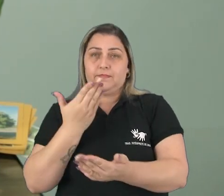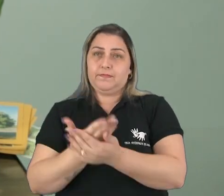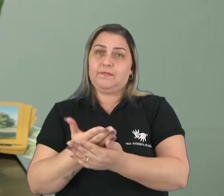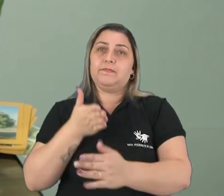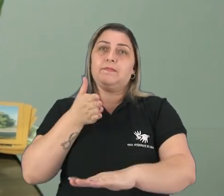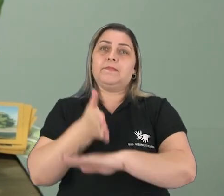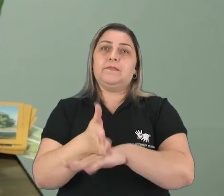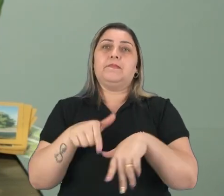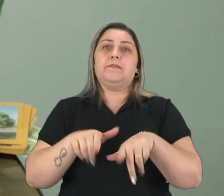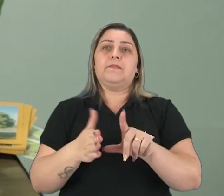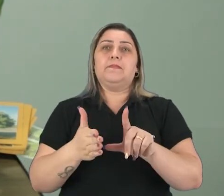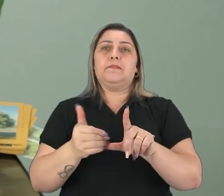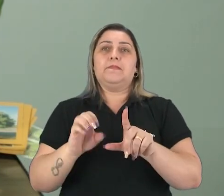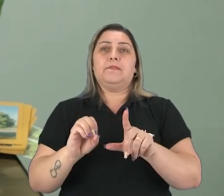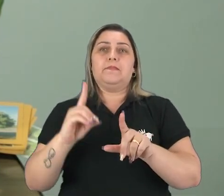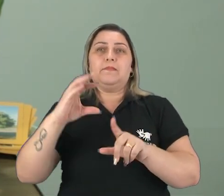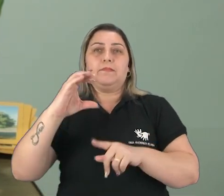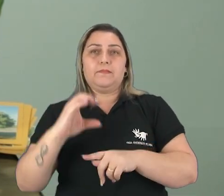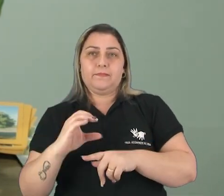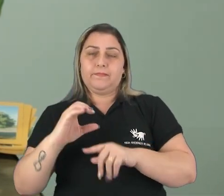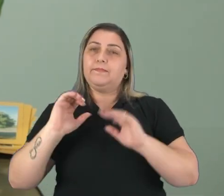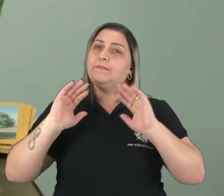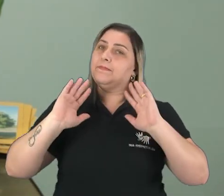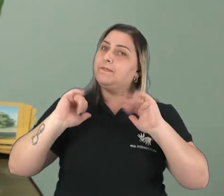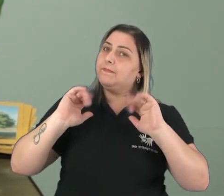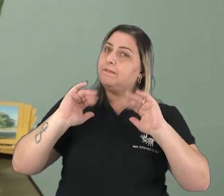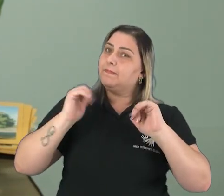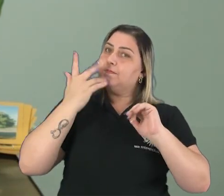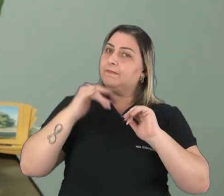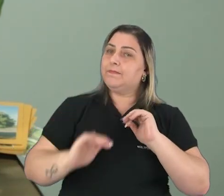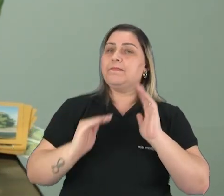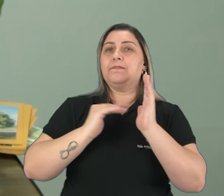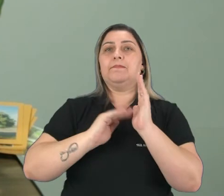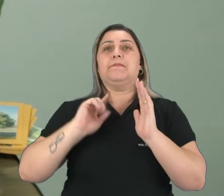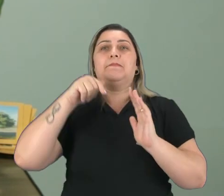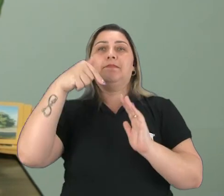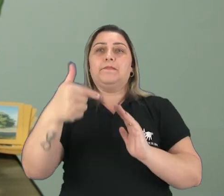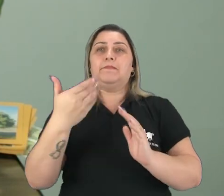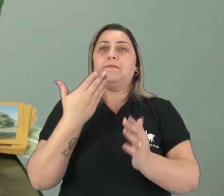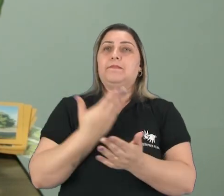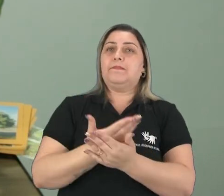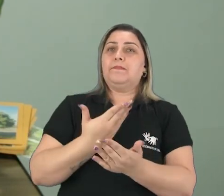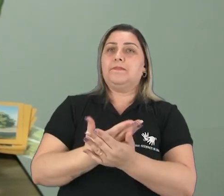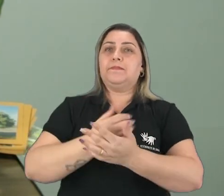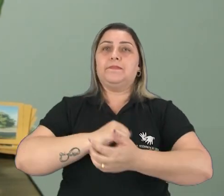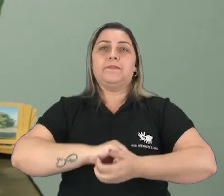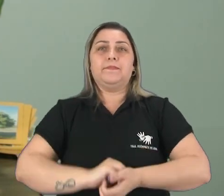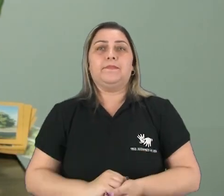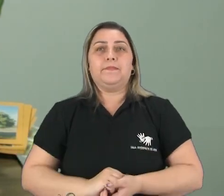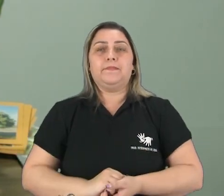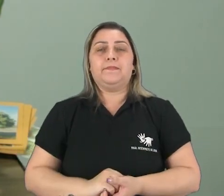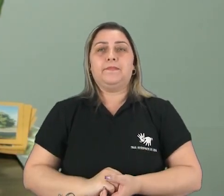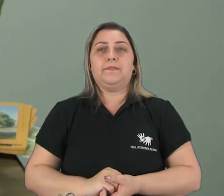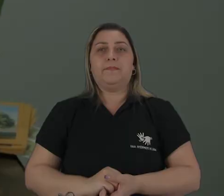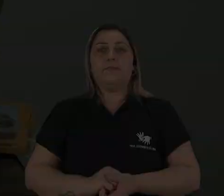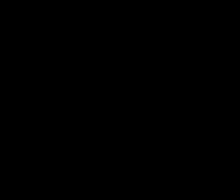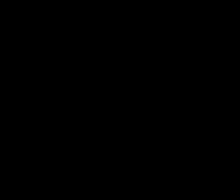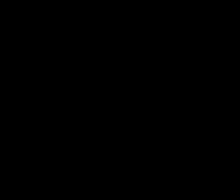aulas, acesse a plataforma Eduque. Tchau, tchau, crianças! Até a nossa próxima aula!